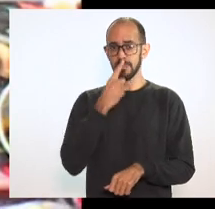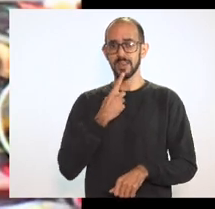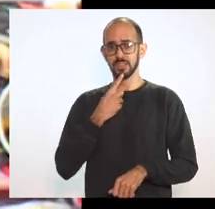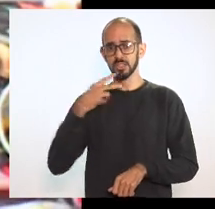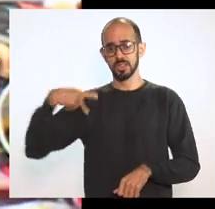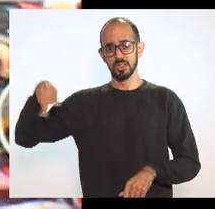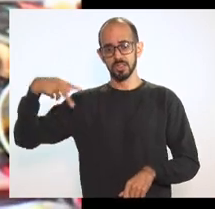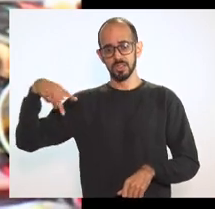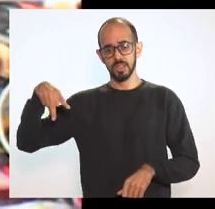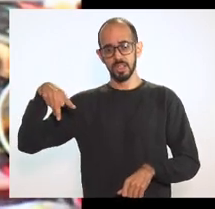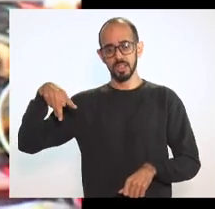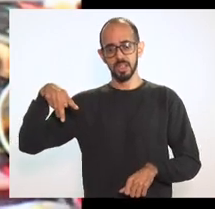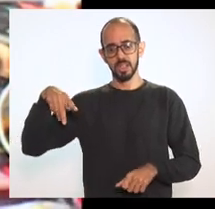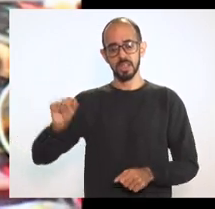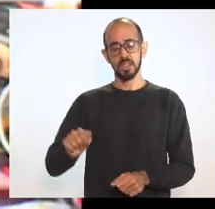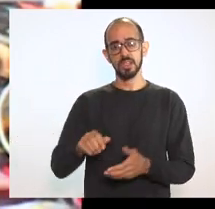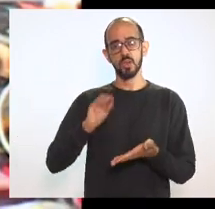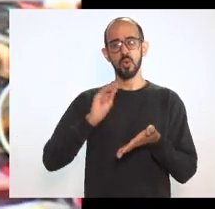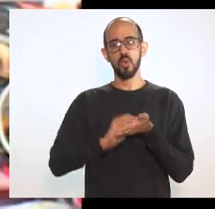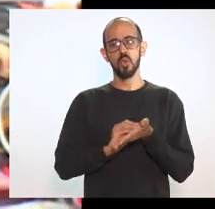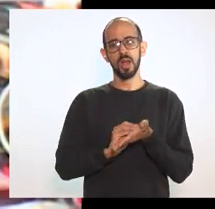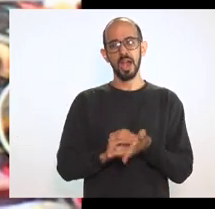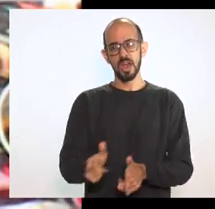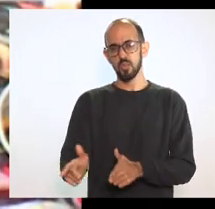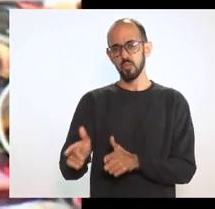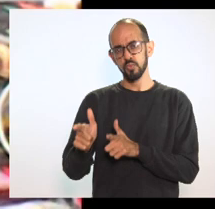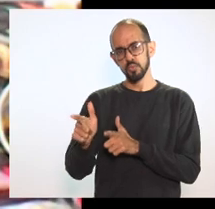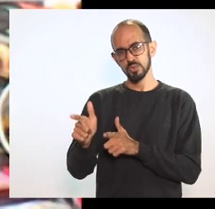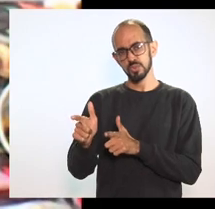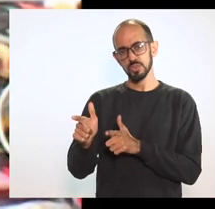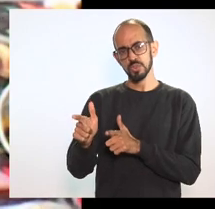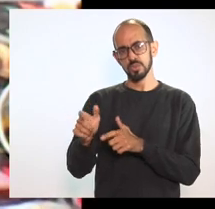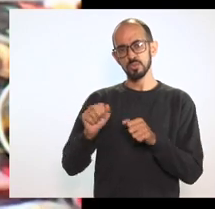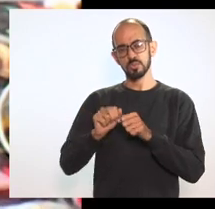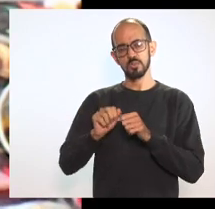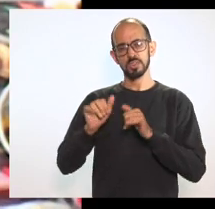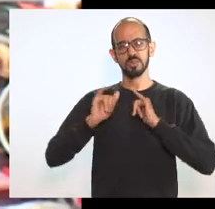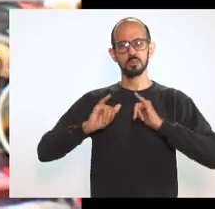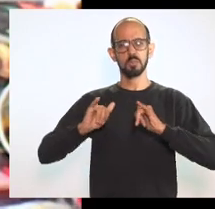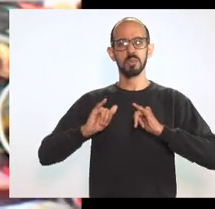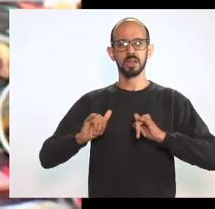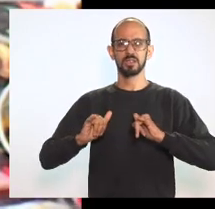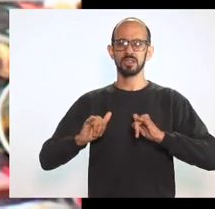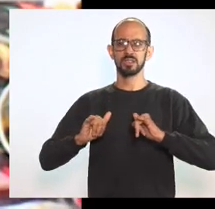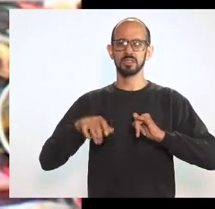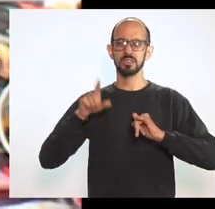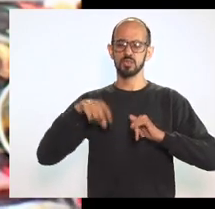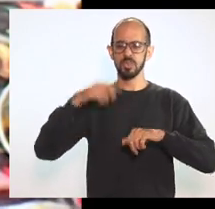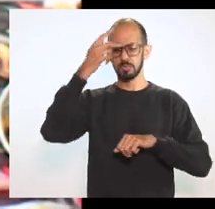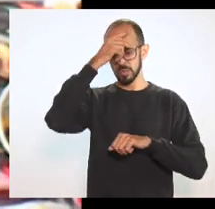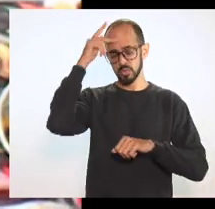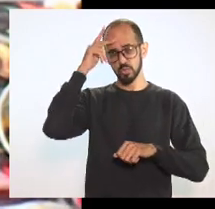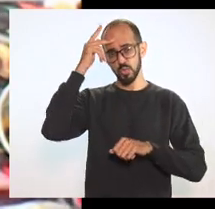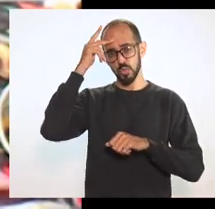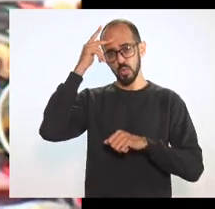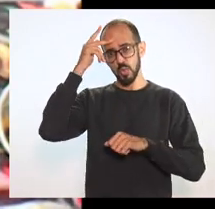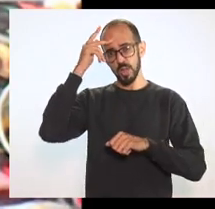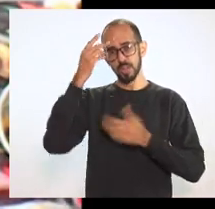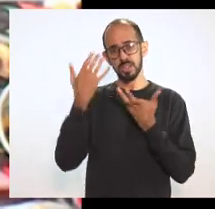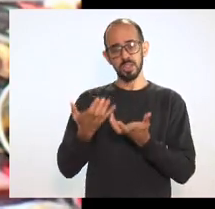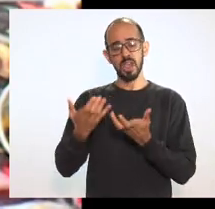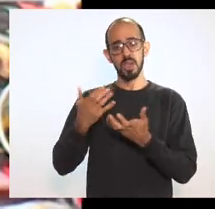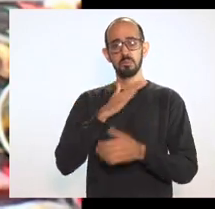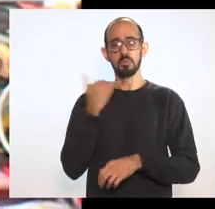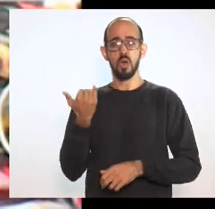em formato de fuzil na mão dele para ficarem fazendo propaganda. Isso é gente que só defende a violência, só defende a